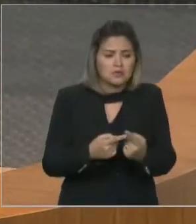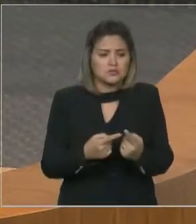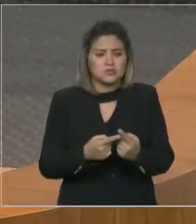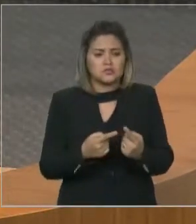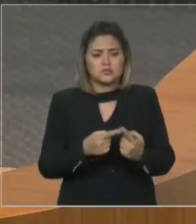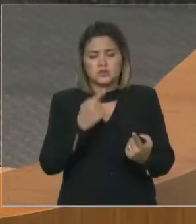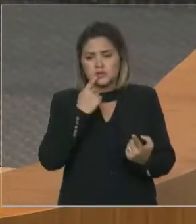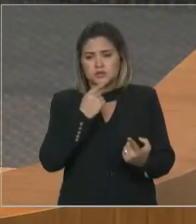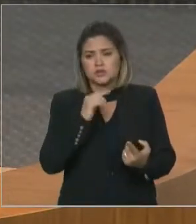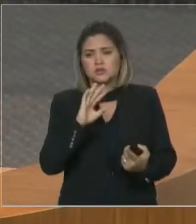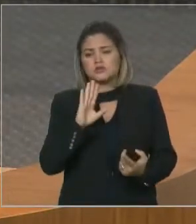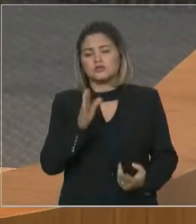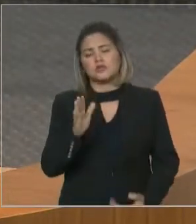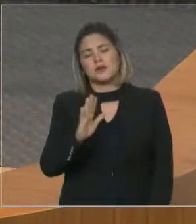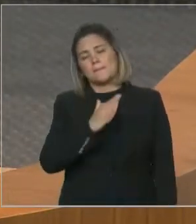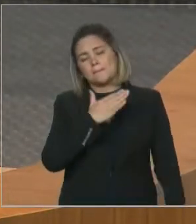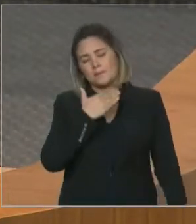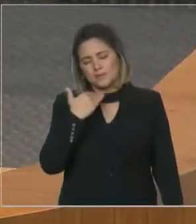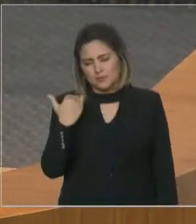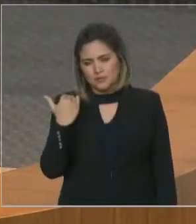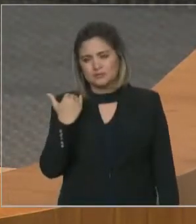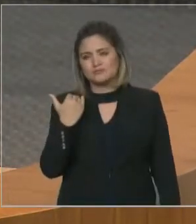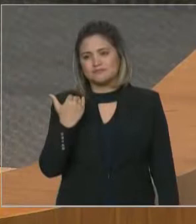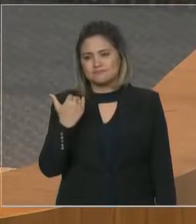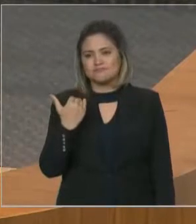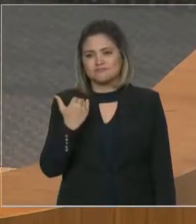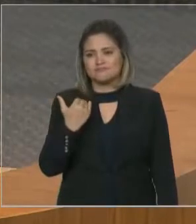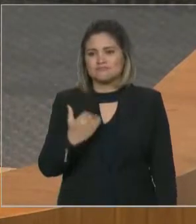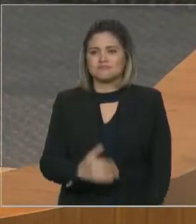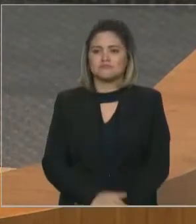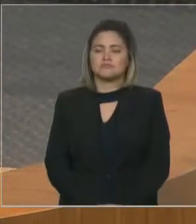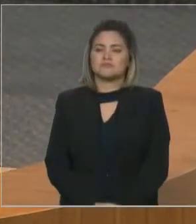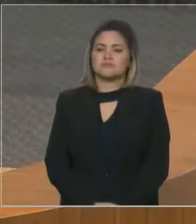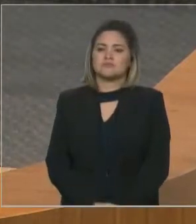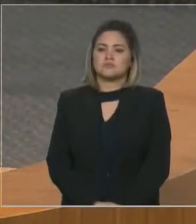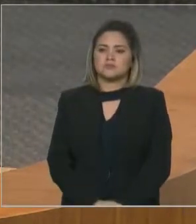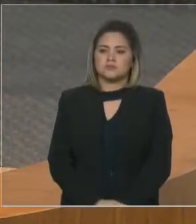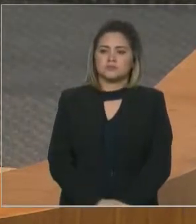coisas que a saúde não permite